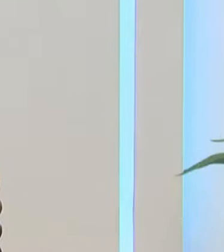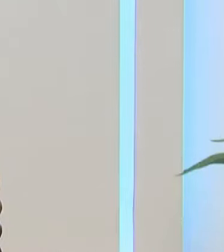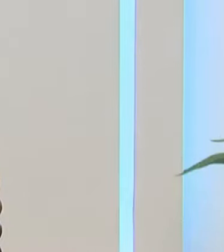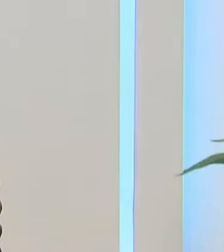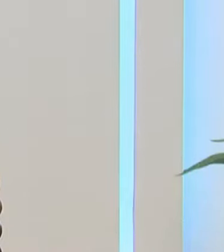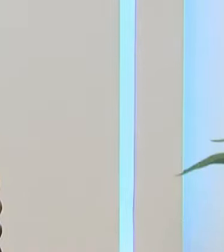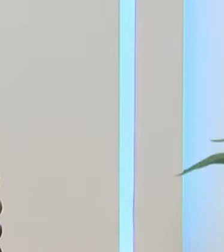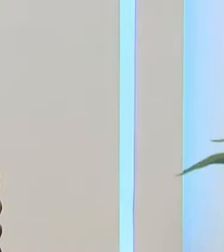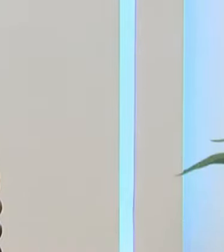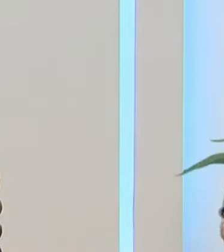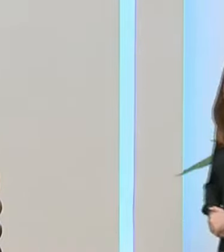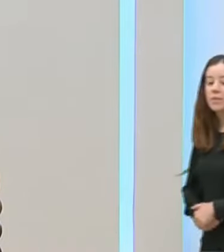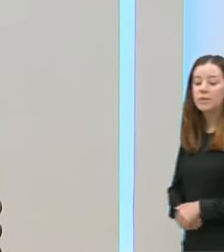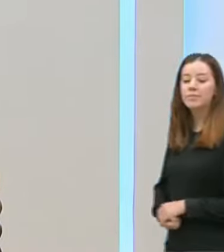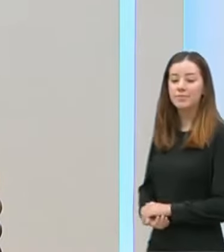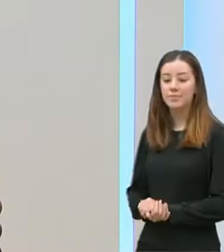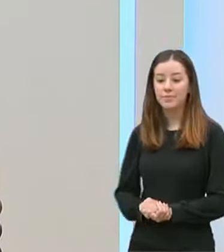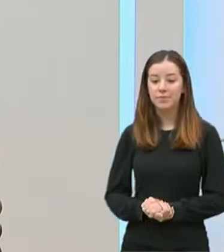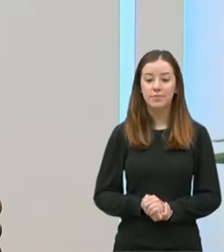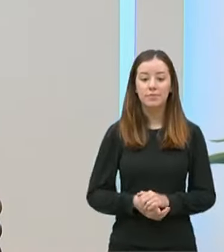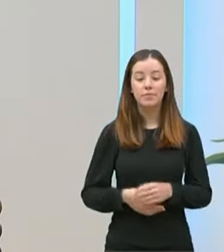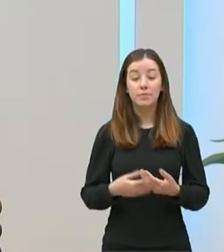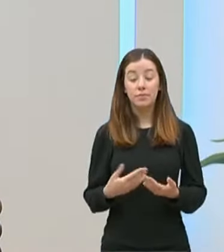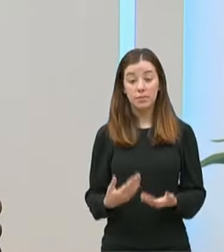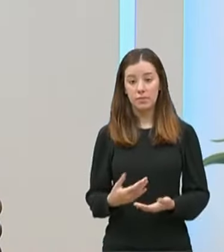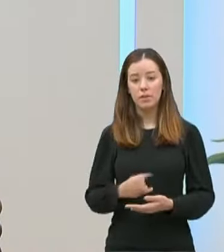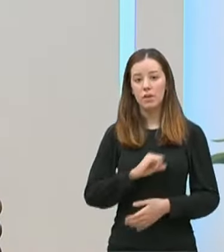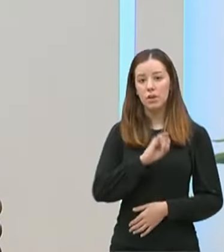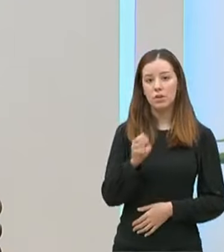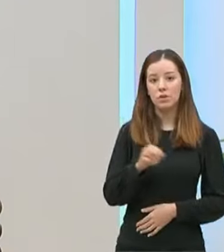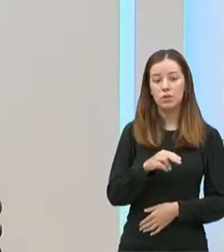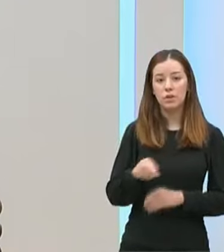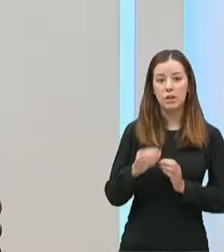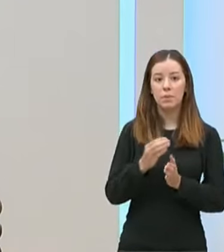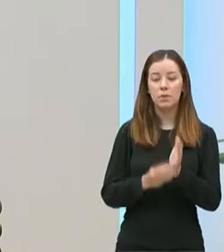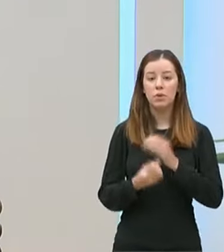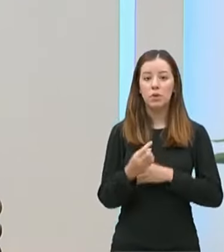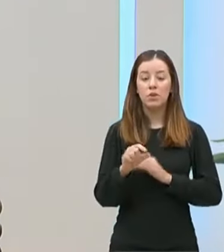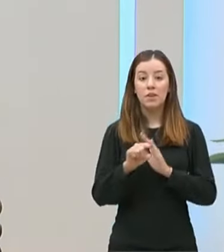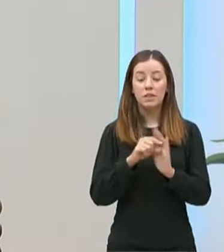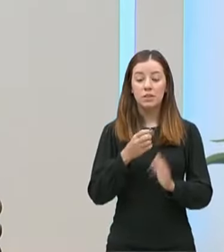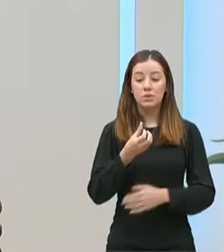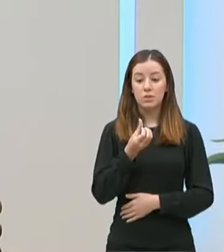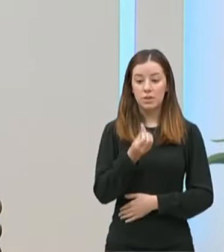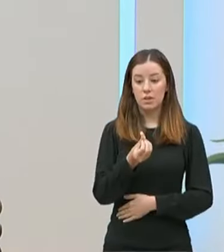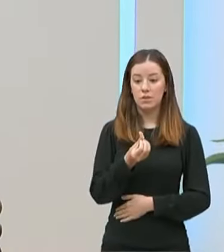Só que, no versículo seguinte, o versículo 6, a Bíblia diz assim: